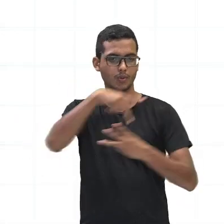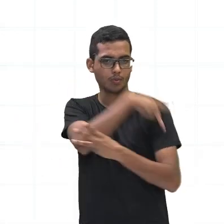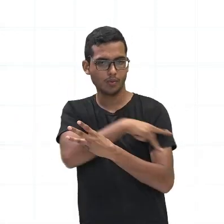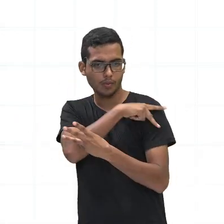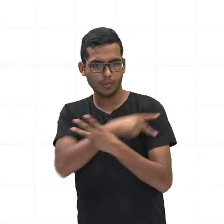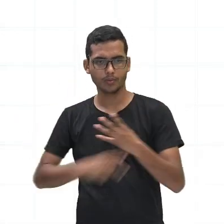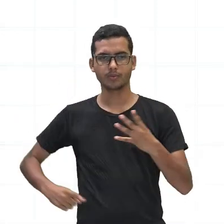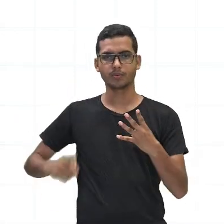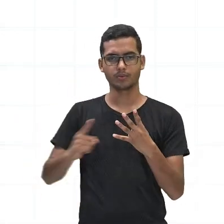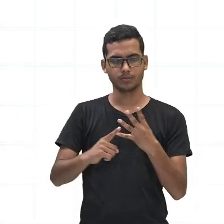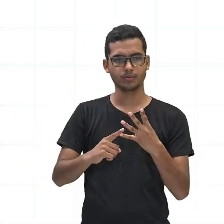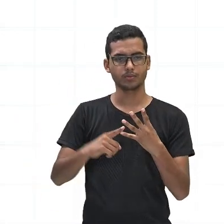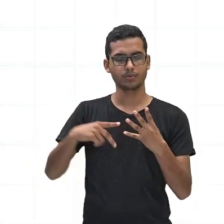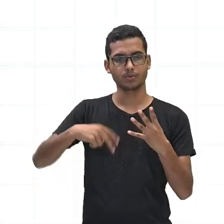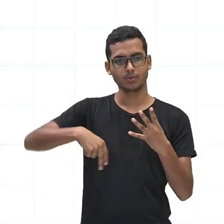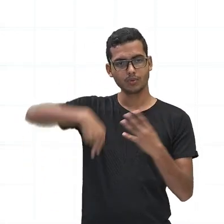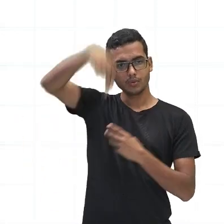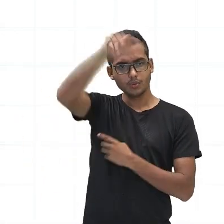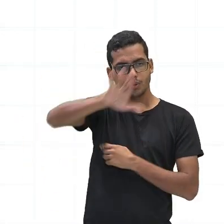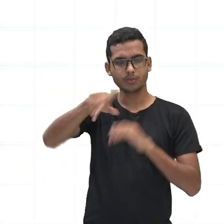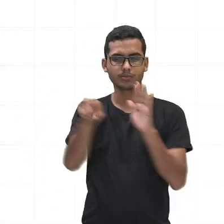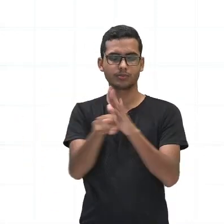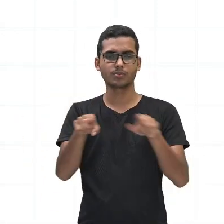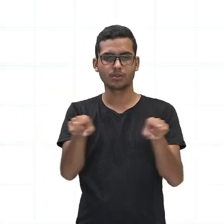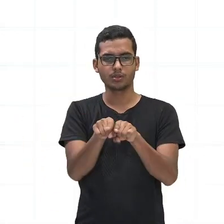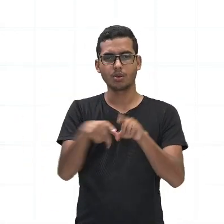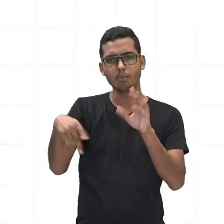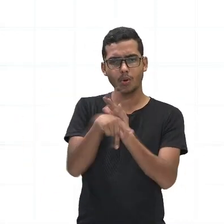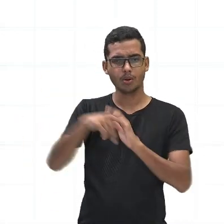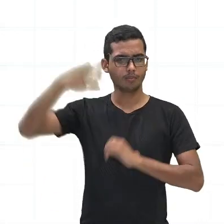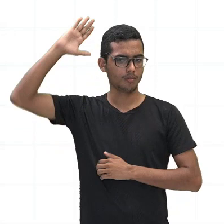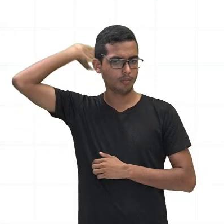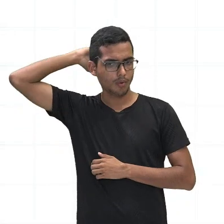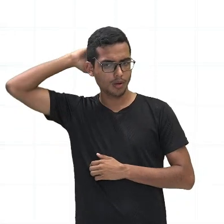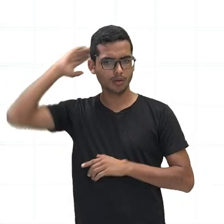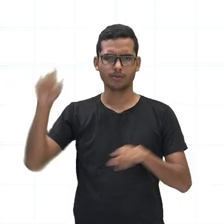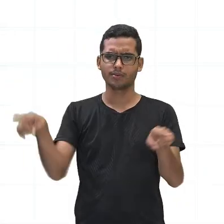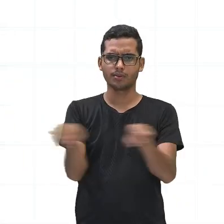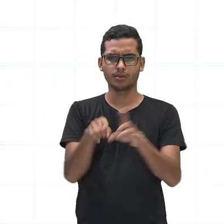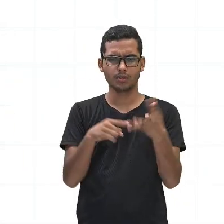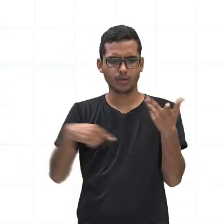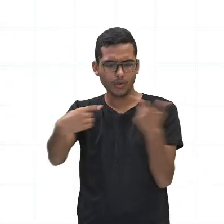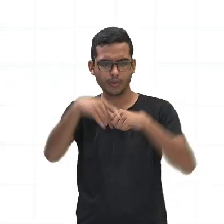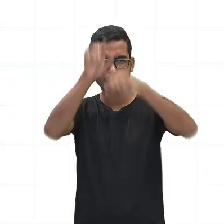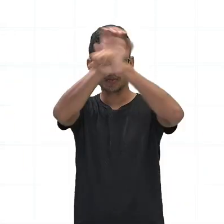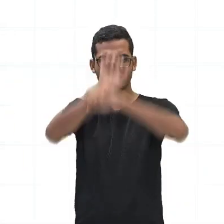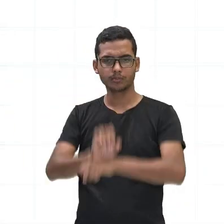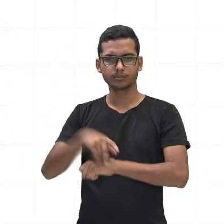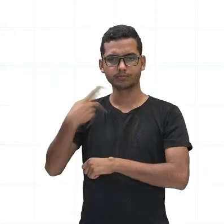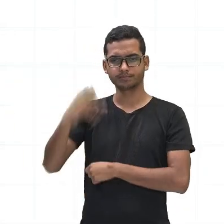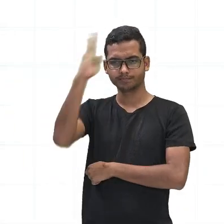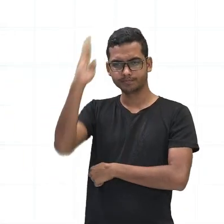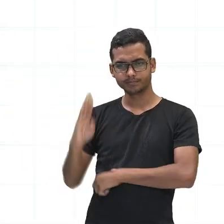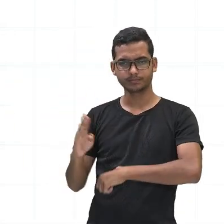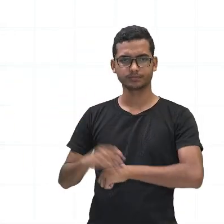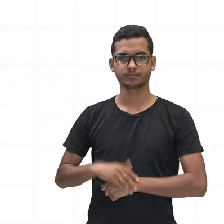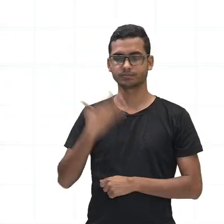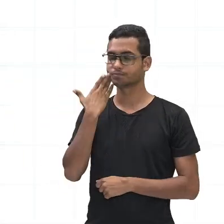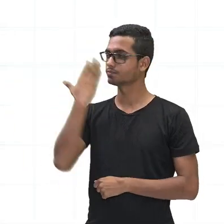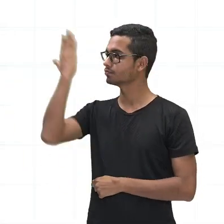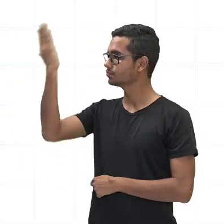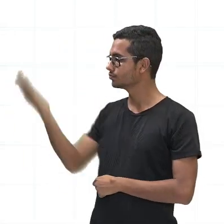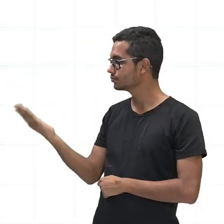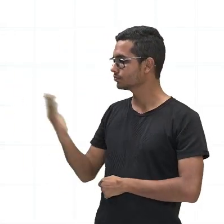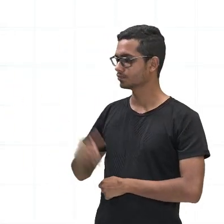Aí, para a região norte, a gente já tem o Pará, assim como os outros estados, tá bom? Então, observando